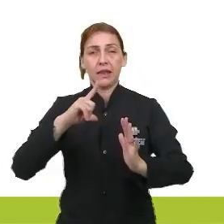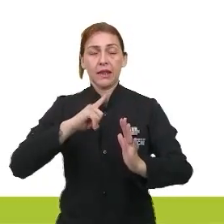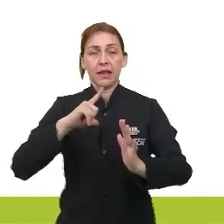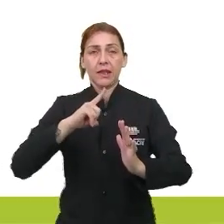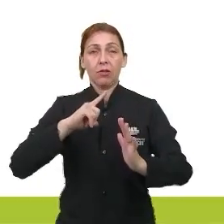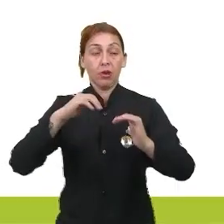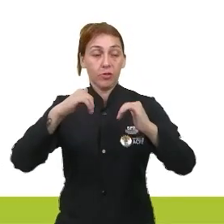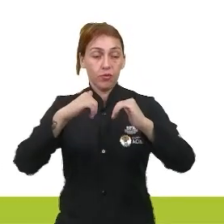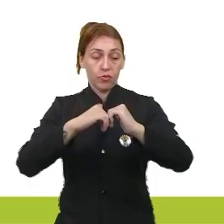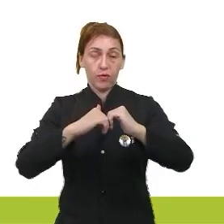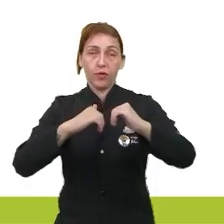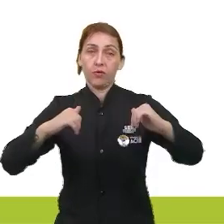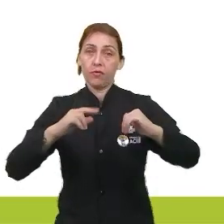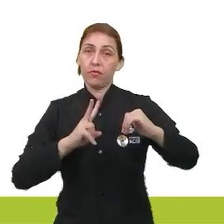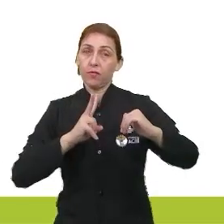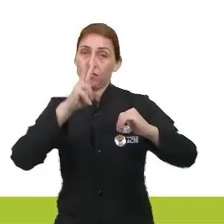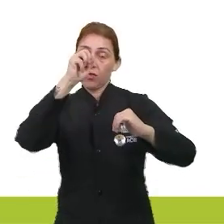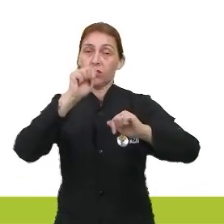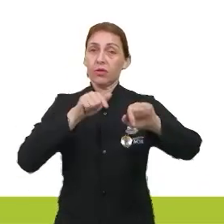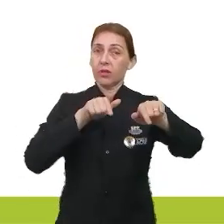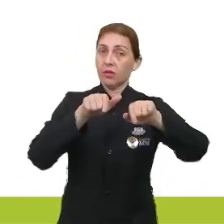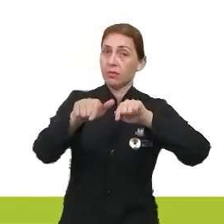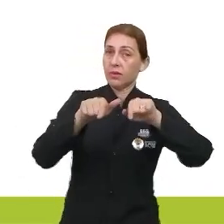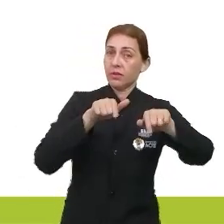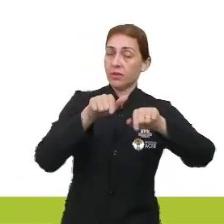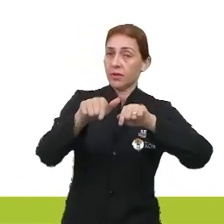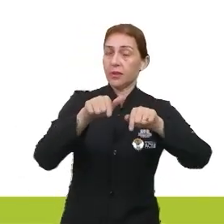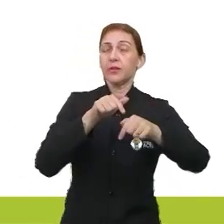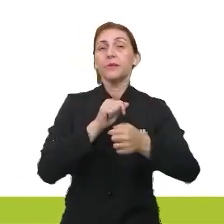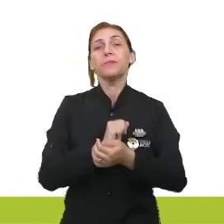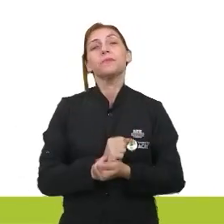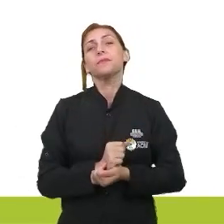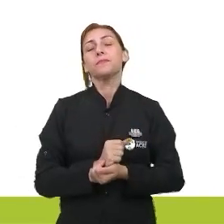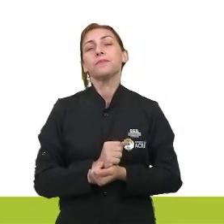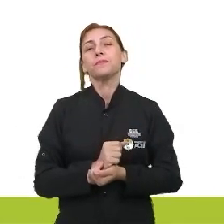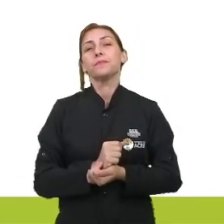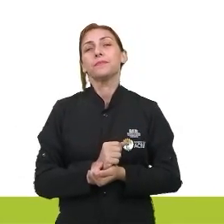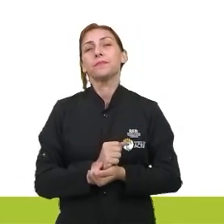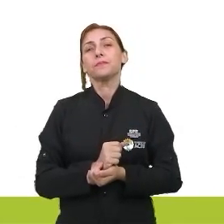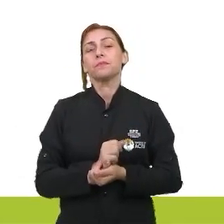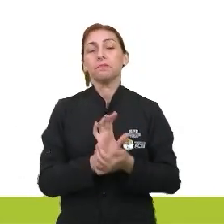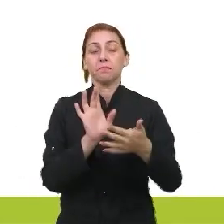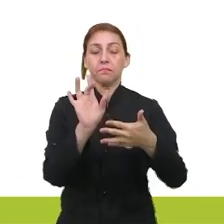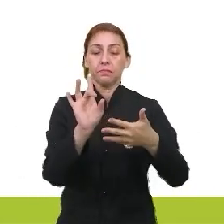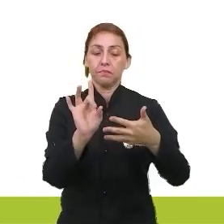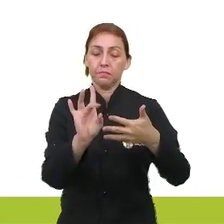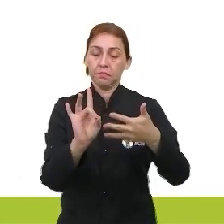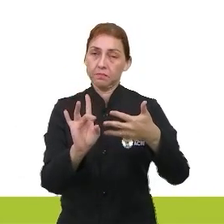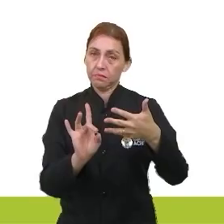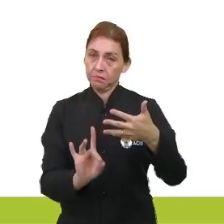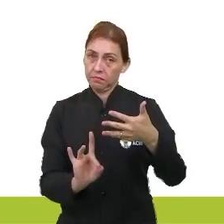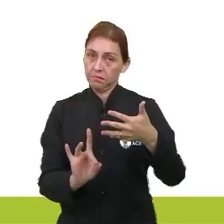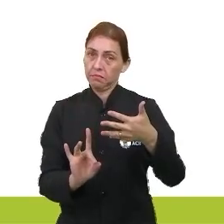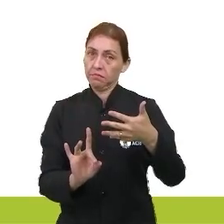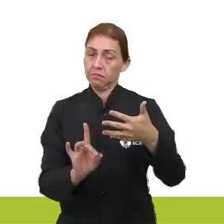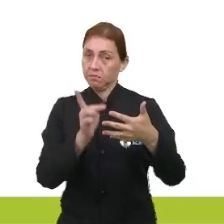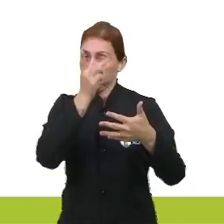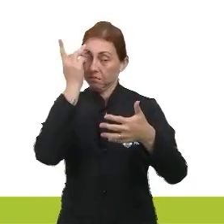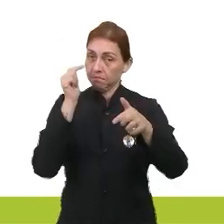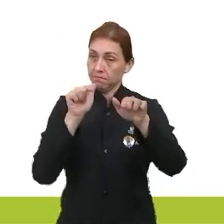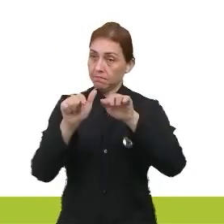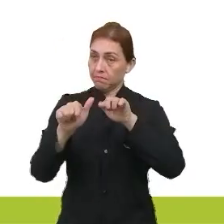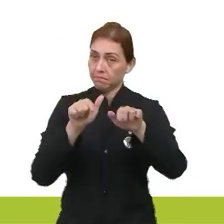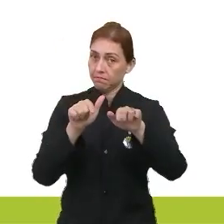intensa divisão do trabalho, onde cada operário